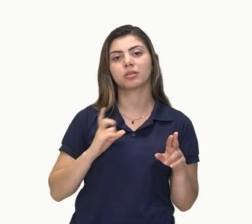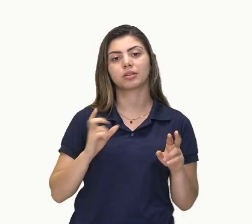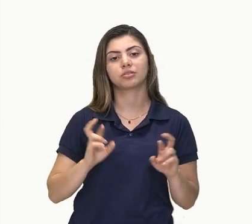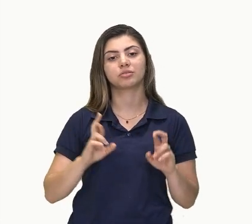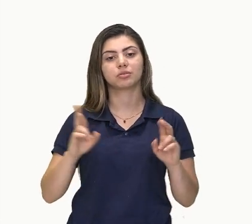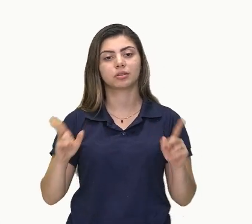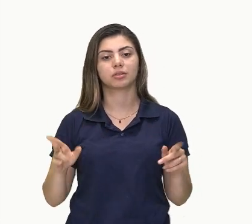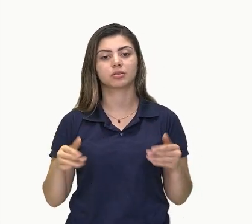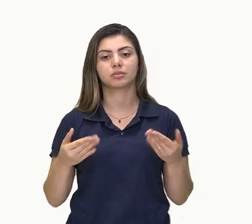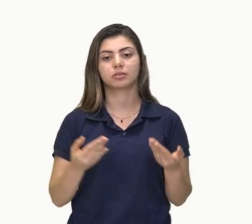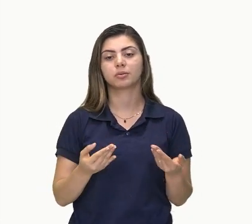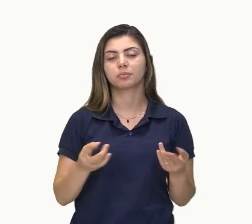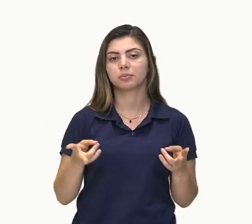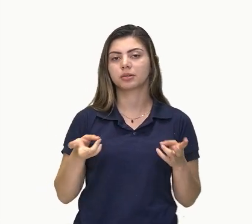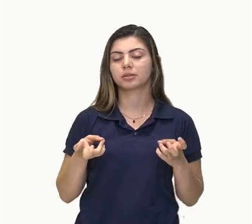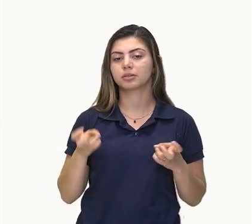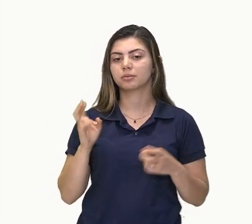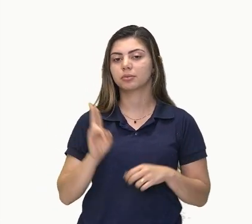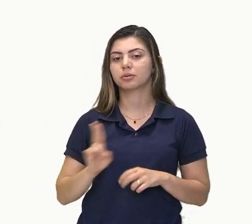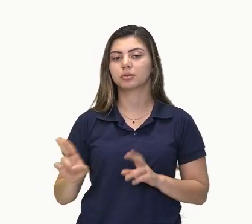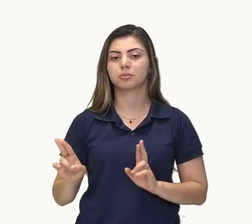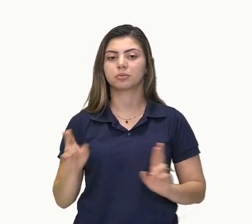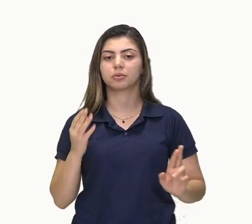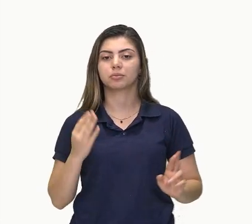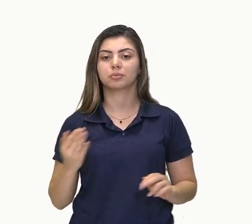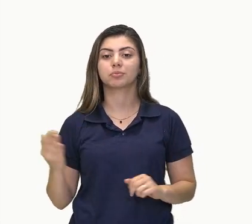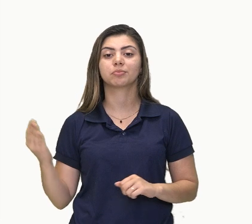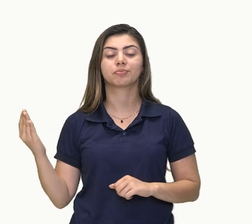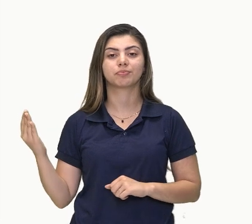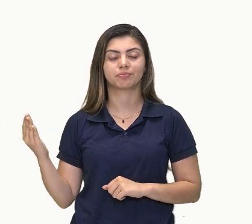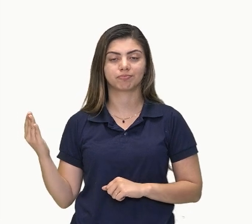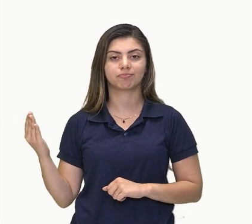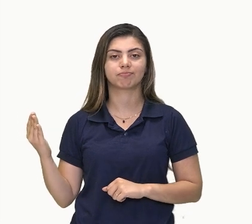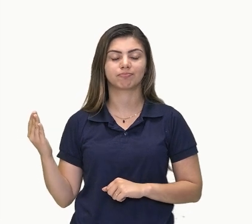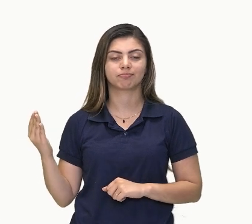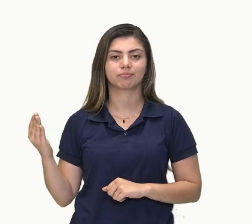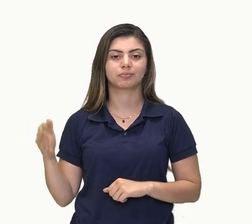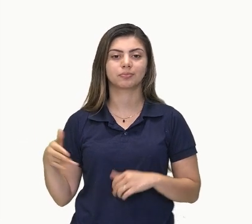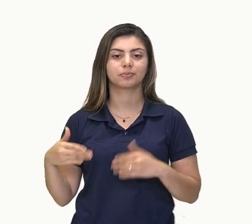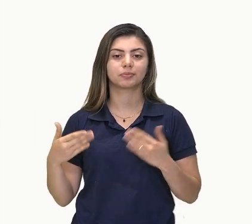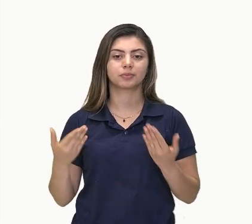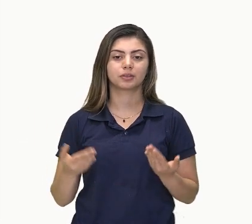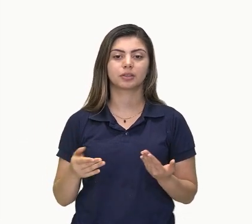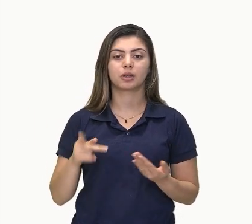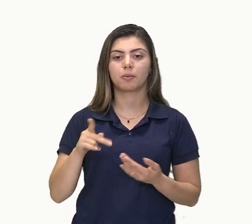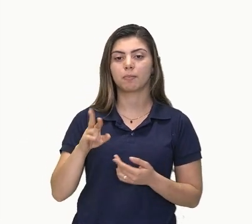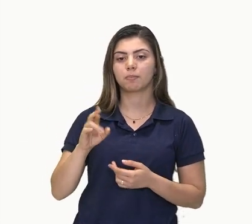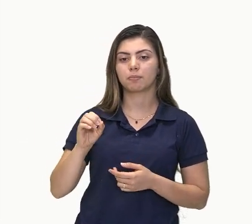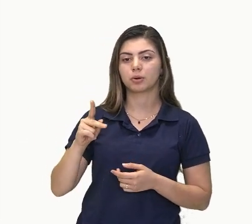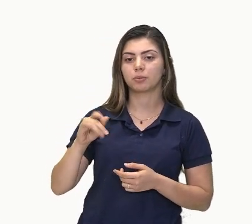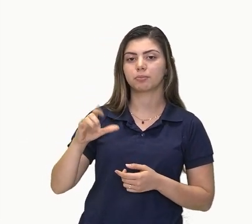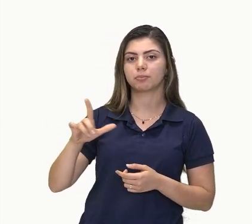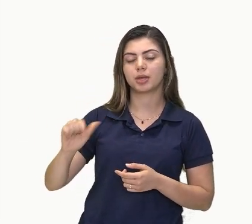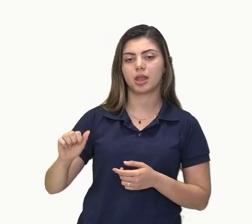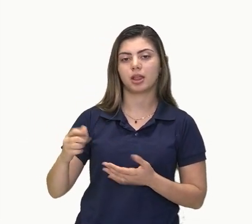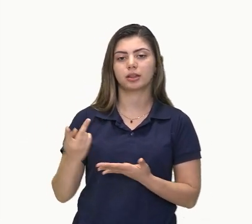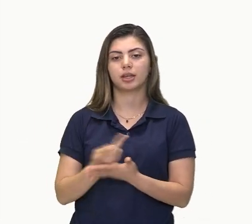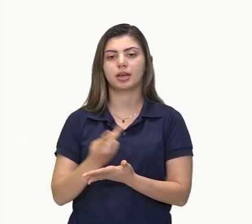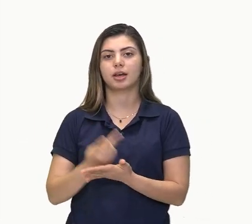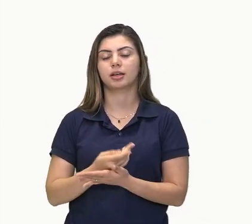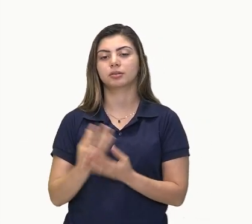de etila e etanoato de propila, tá? Aqui não seria propila, seria metila,